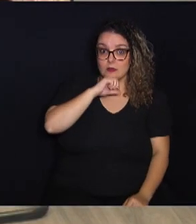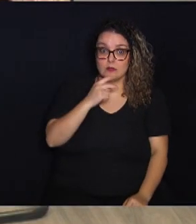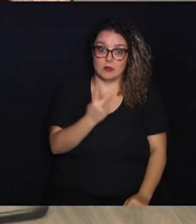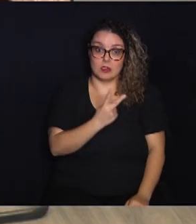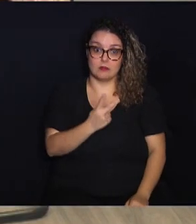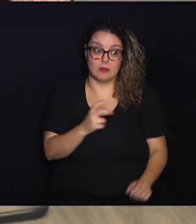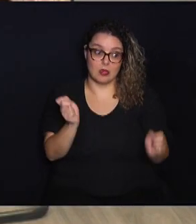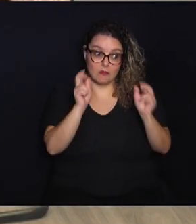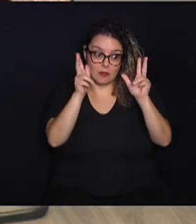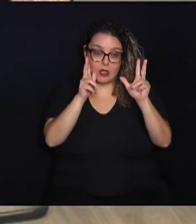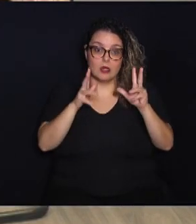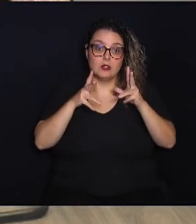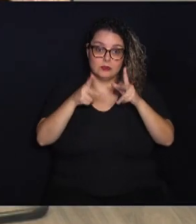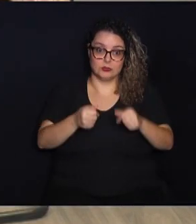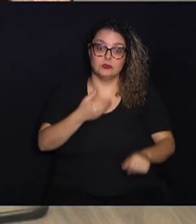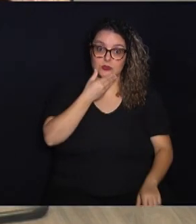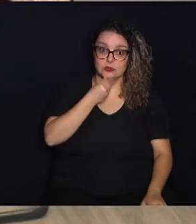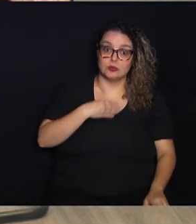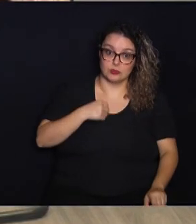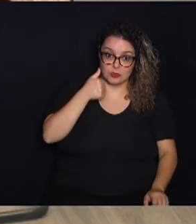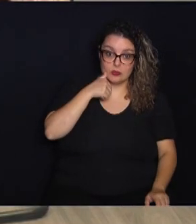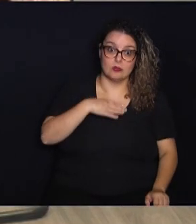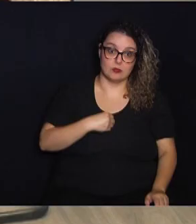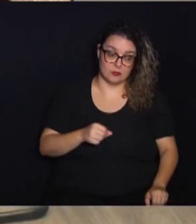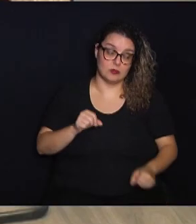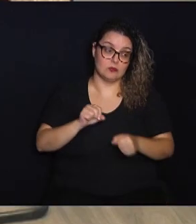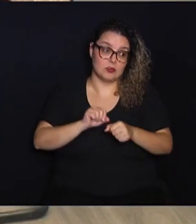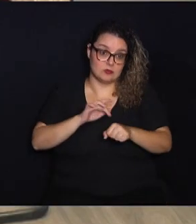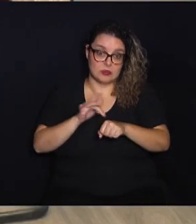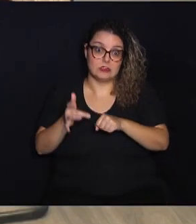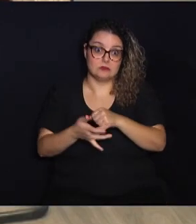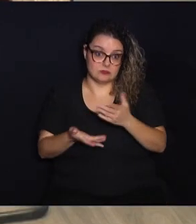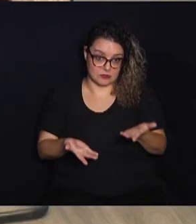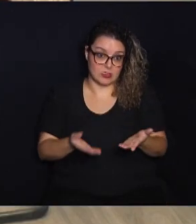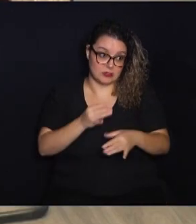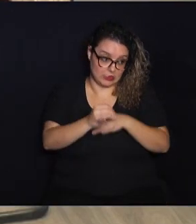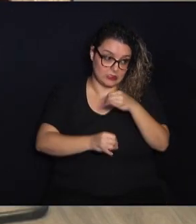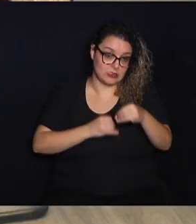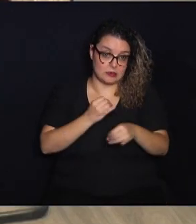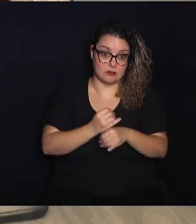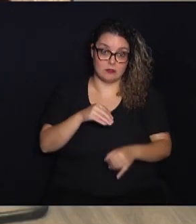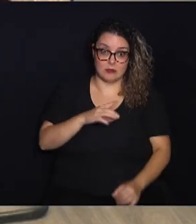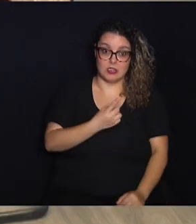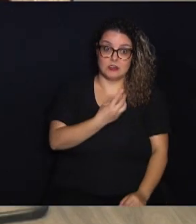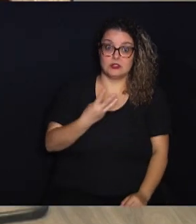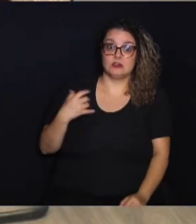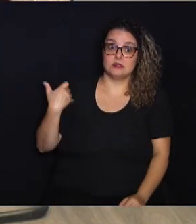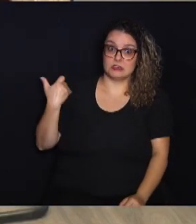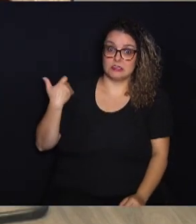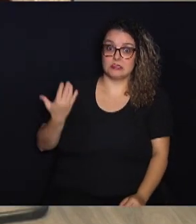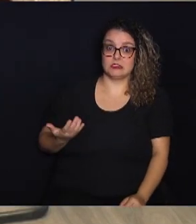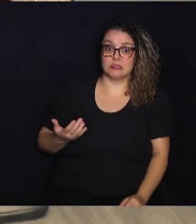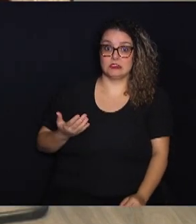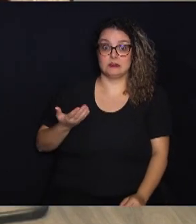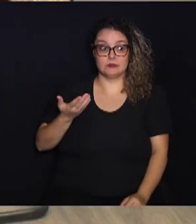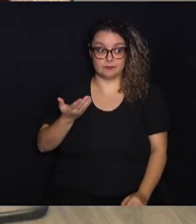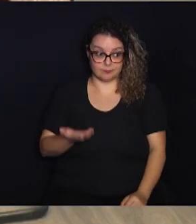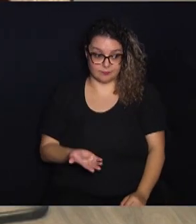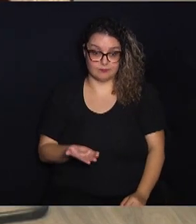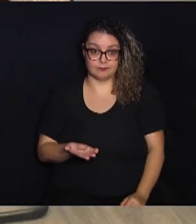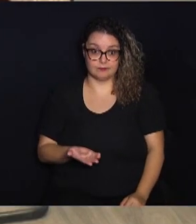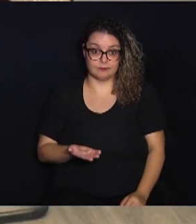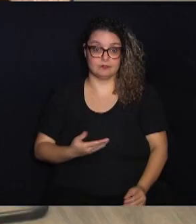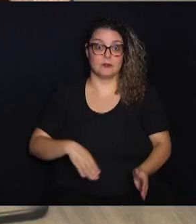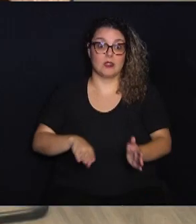estejam atentos a tudo que o filho está fazendo na rede social, né? Se ele tem mais de 13 anos, aí vem